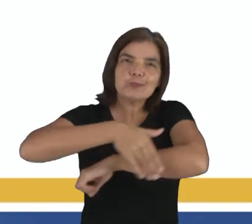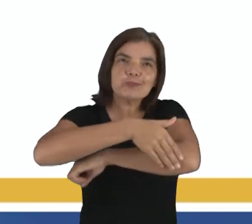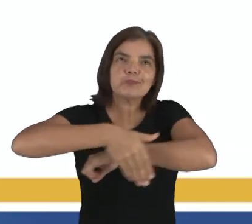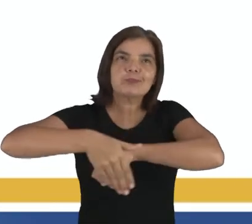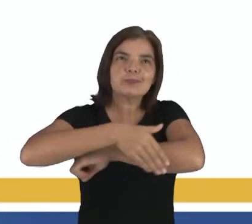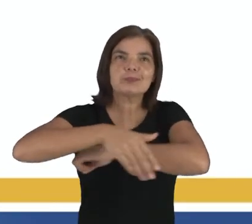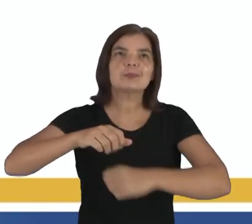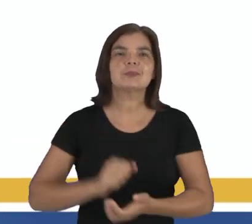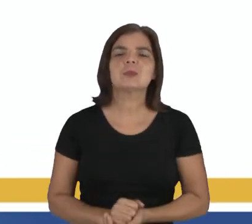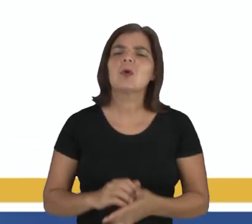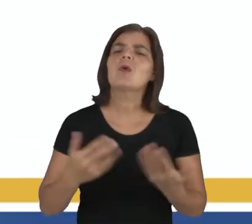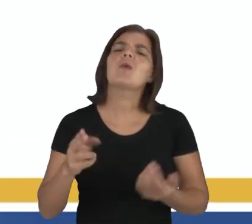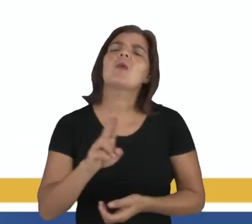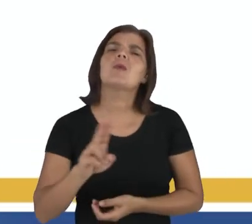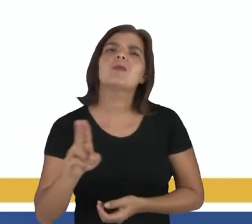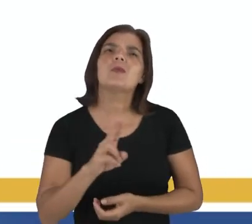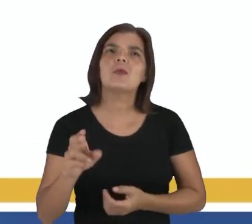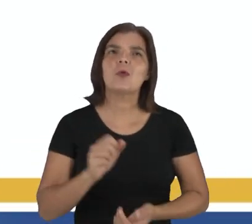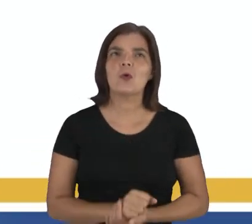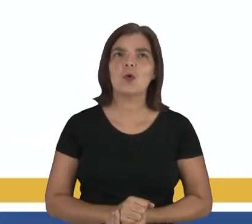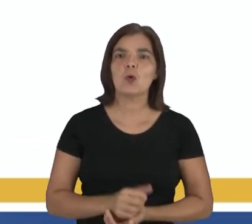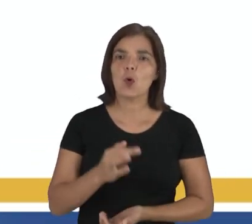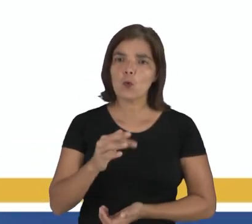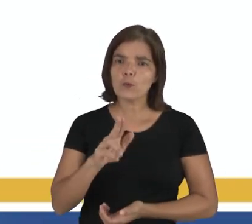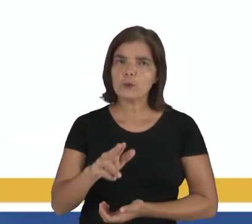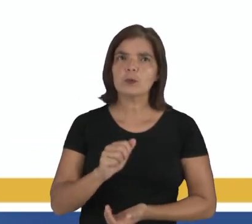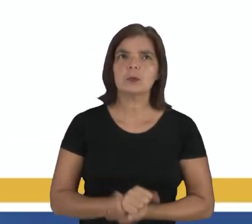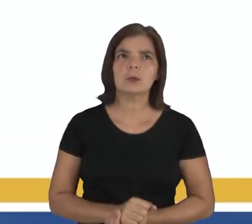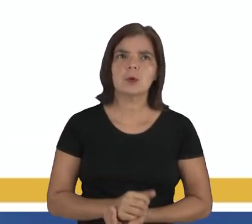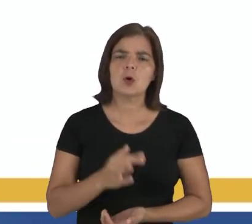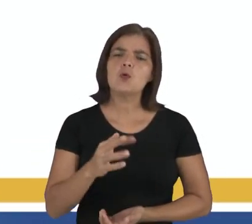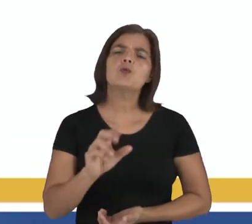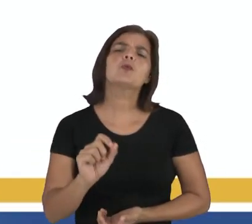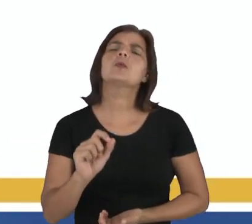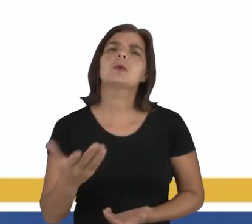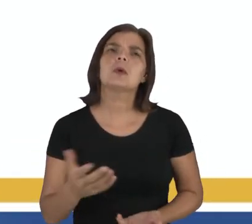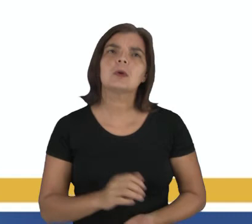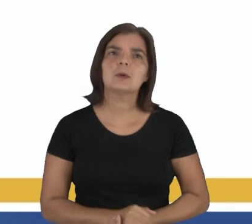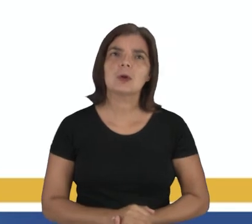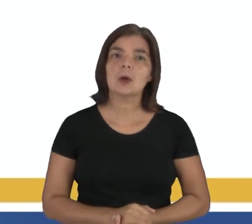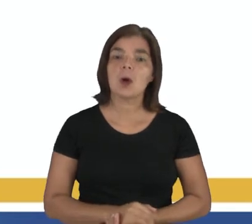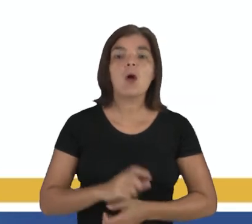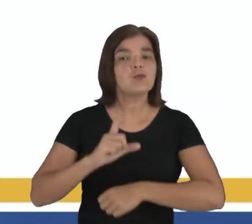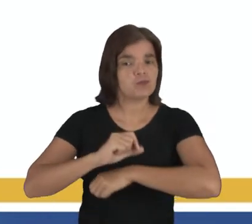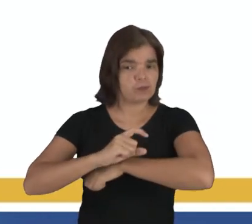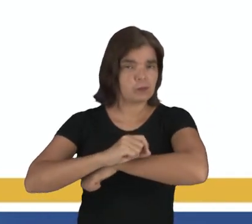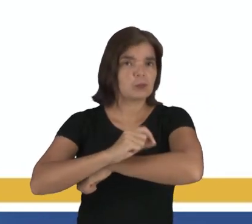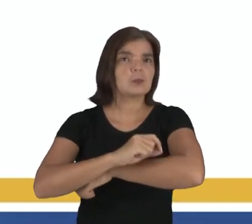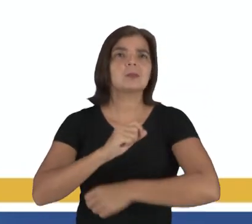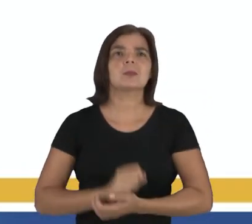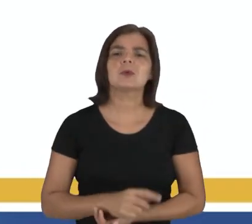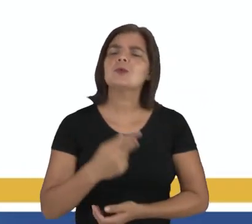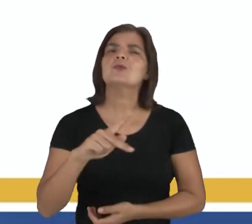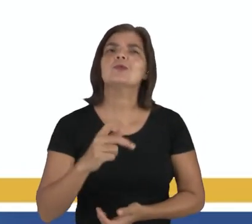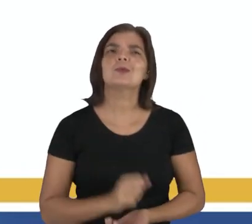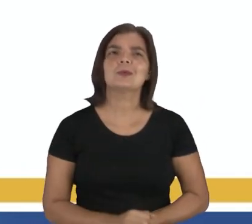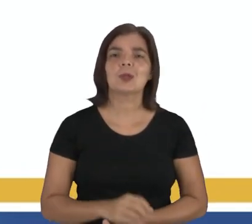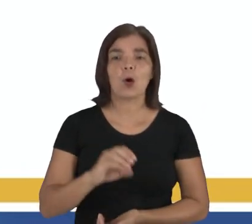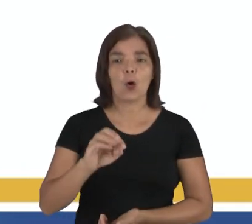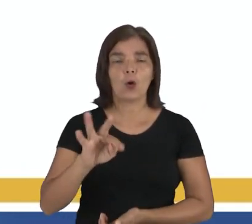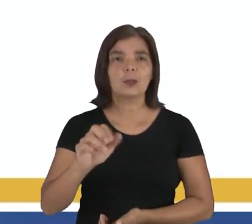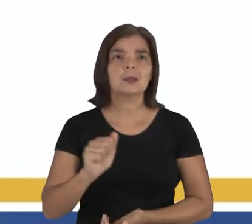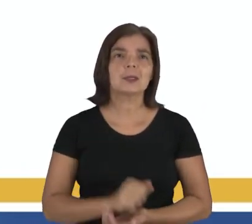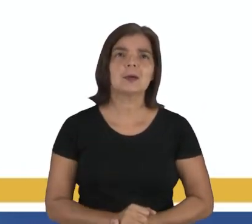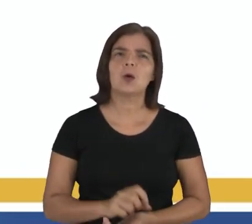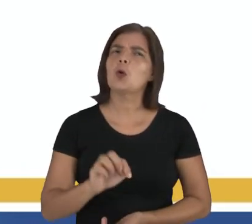rua. Qual o seu nome? Fu. Fu o quê? Formiga. E o seu?